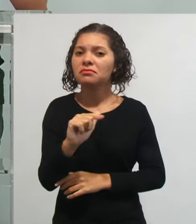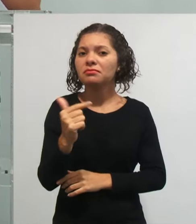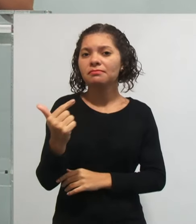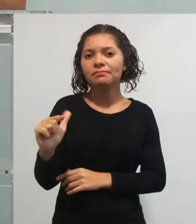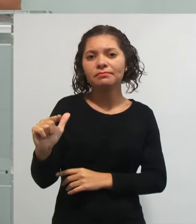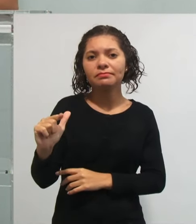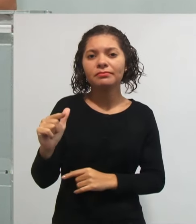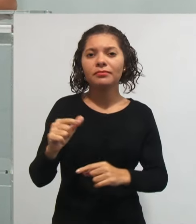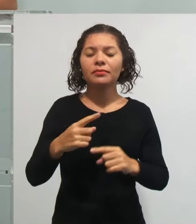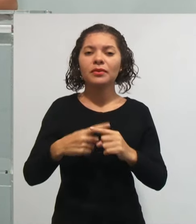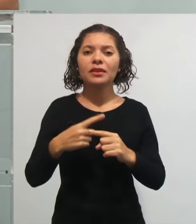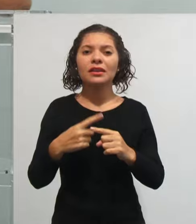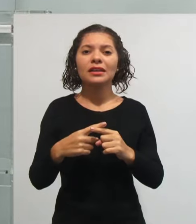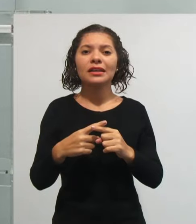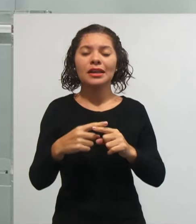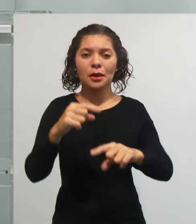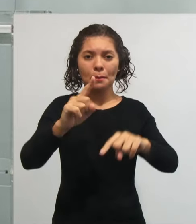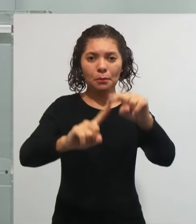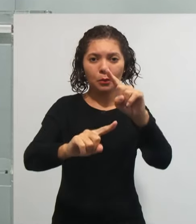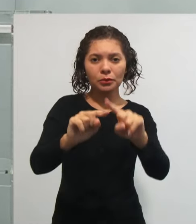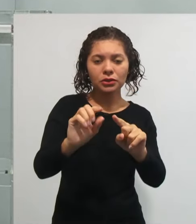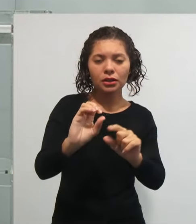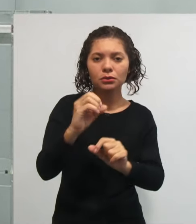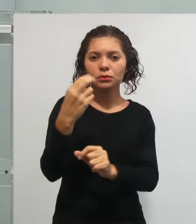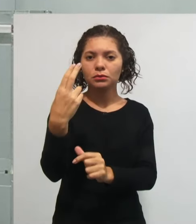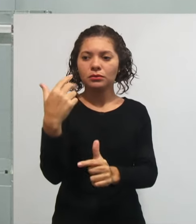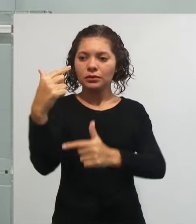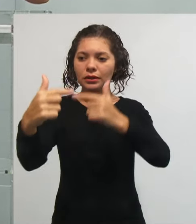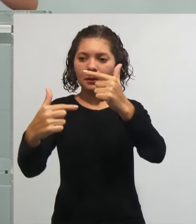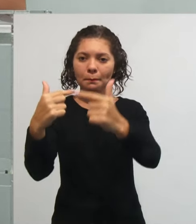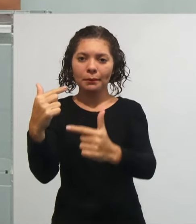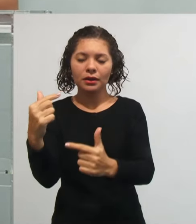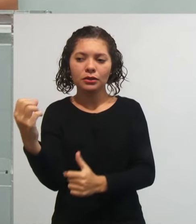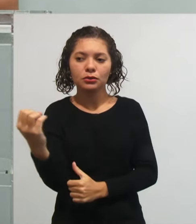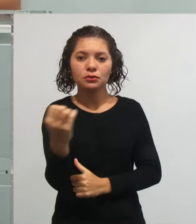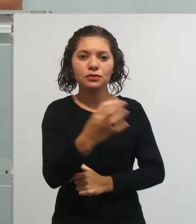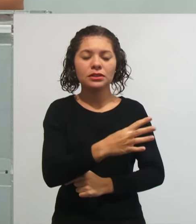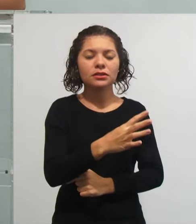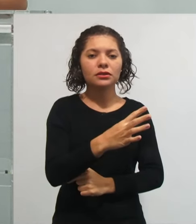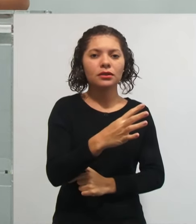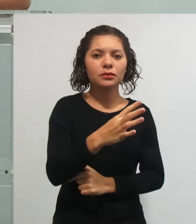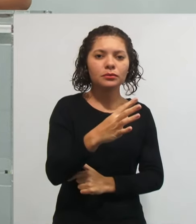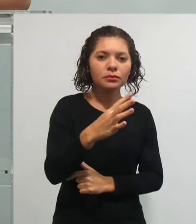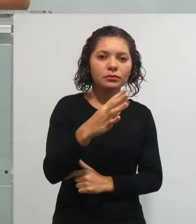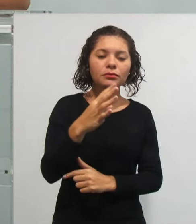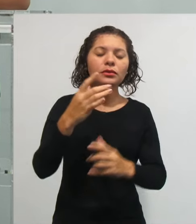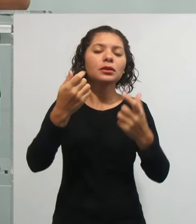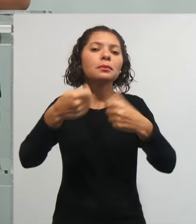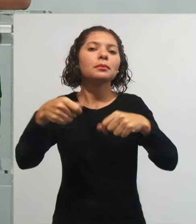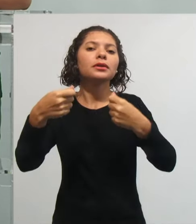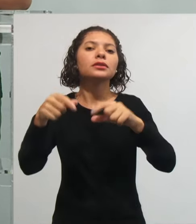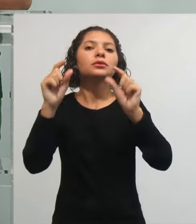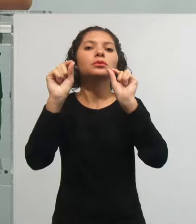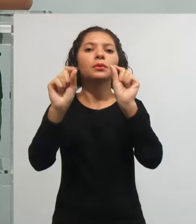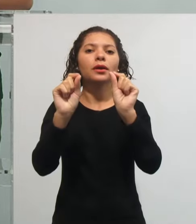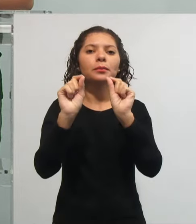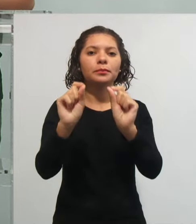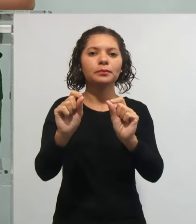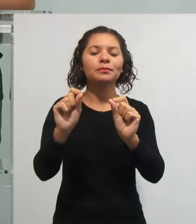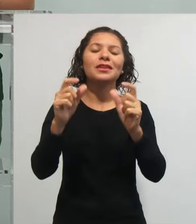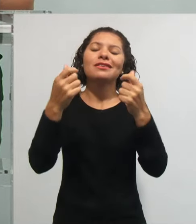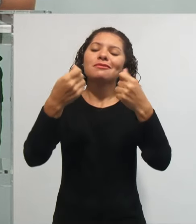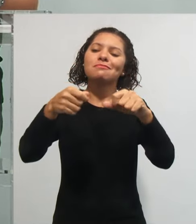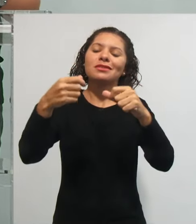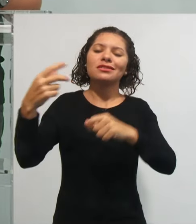algo se torne inovação além de atender a necessidade das pessoas além de resolver um problema ele precisa ter tem um